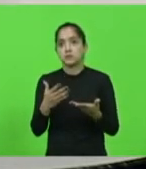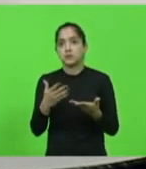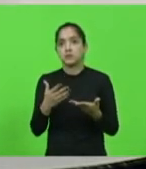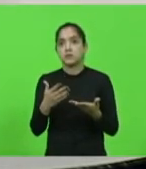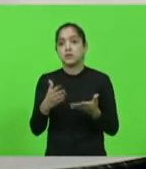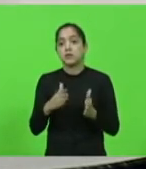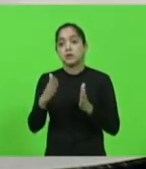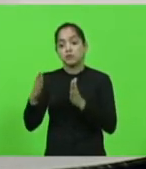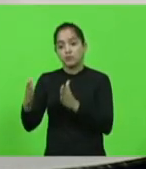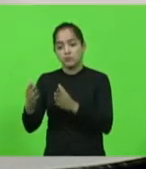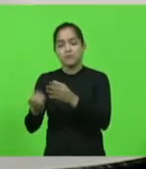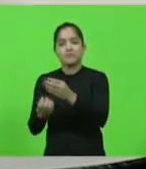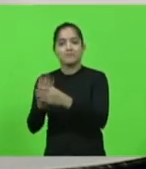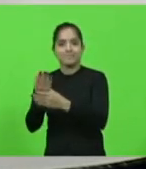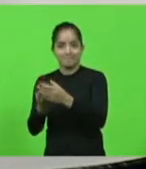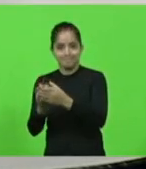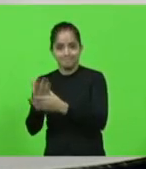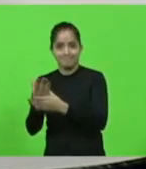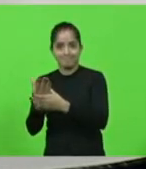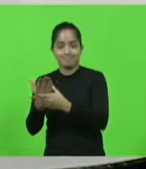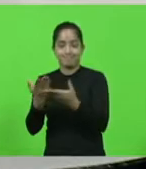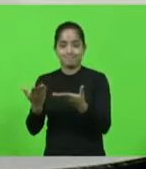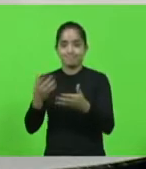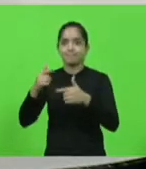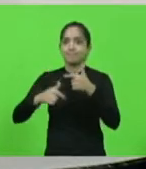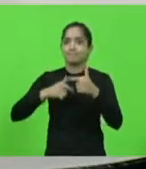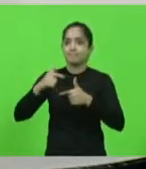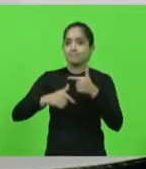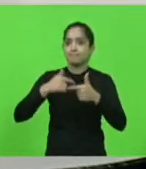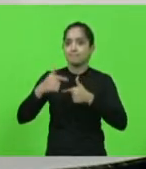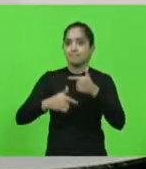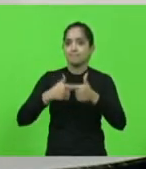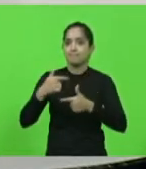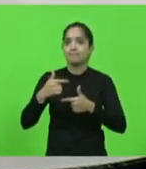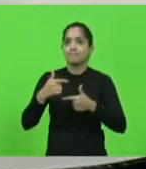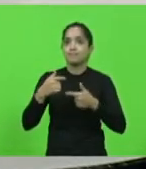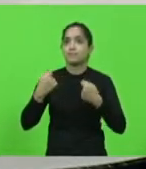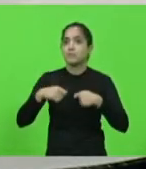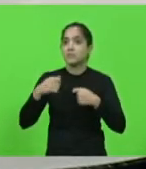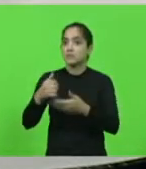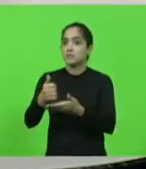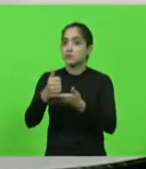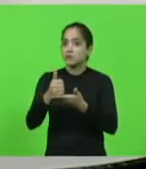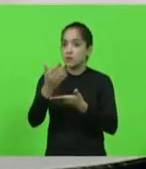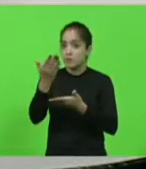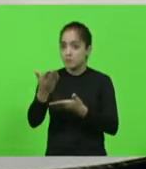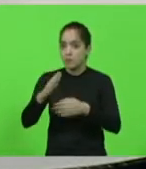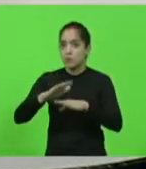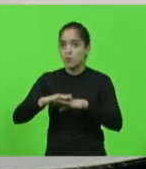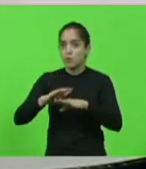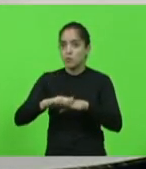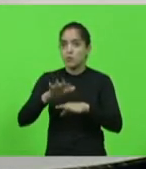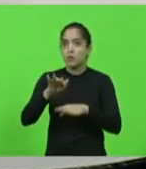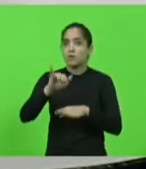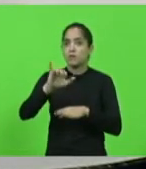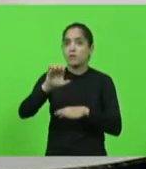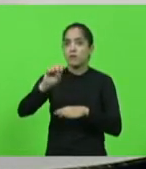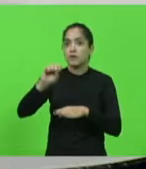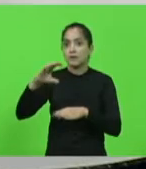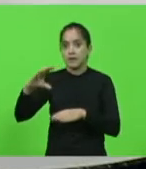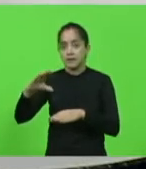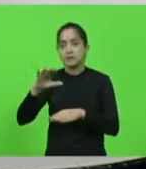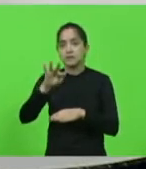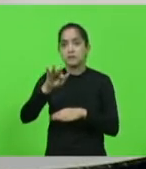setor produtivo. E esse trabalho precisa muito da mão de Vossa Excelência, junto à Fiesc, à Fecomércio